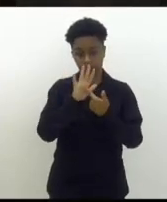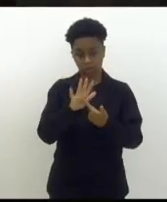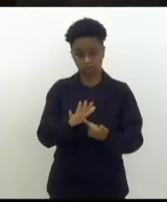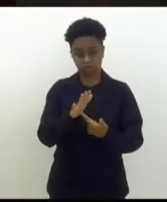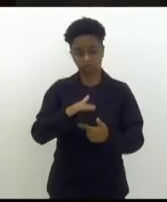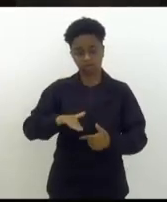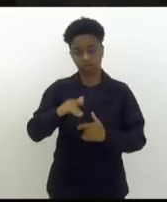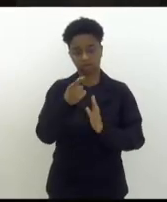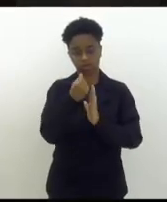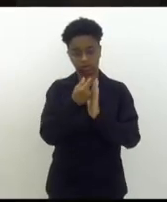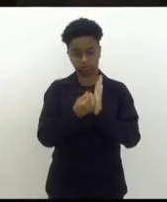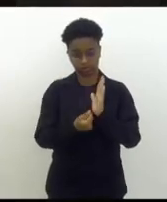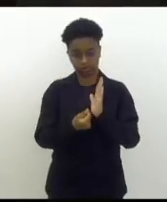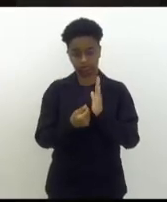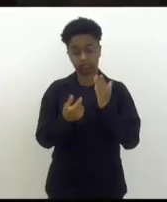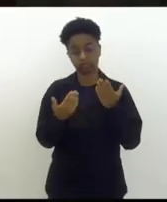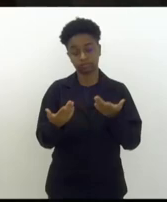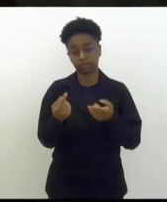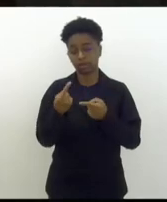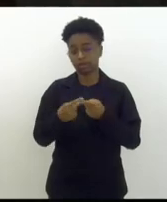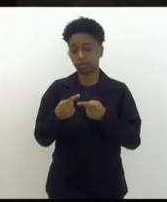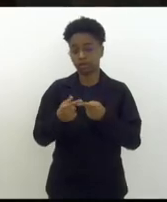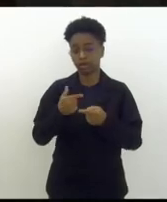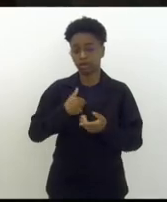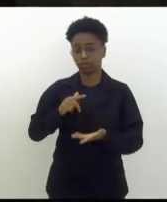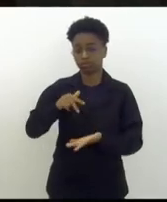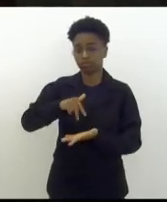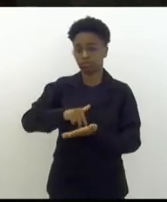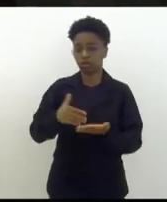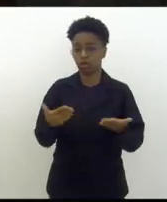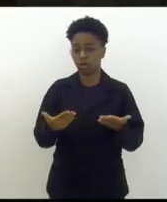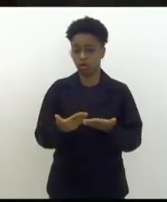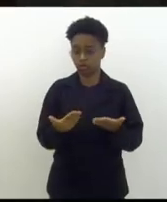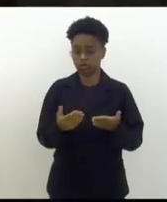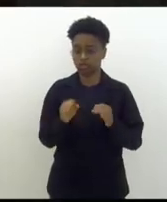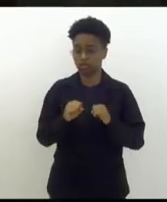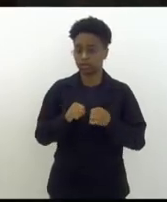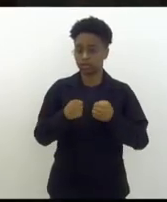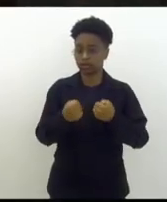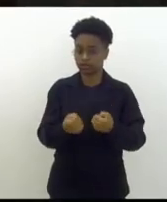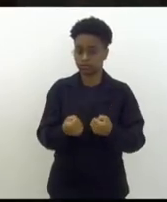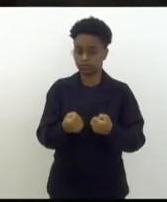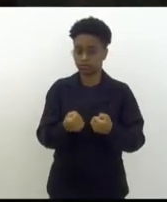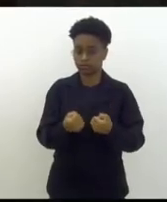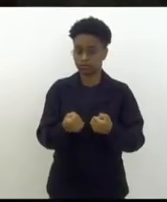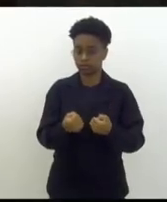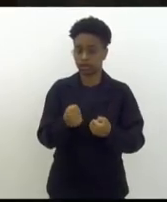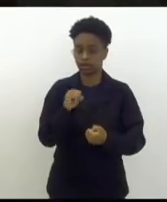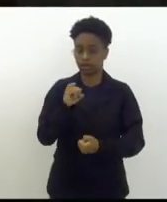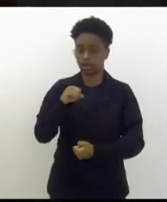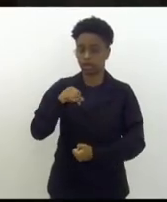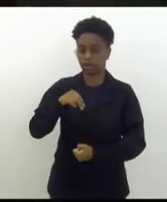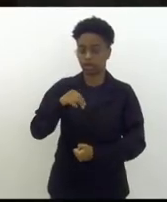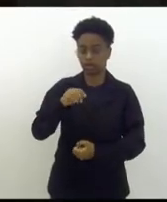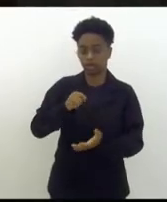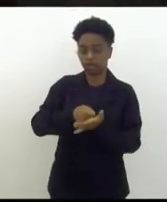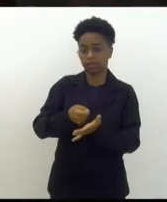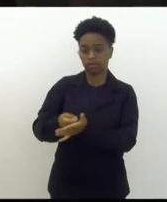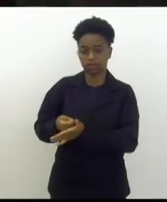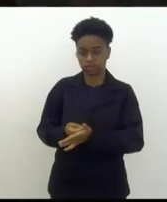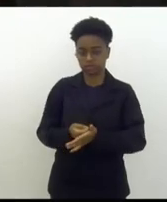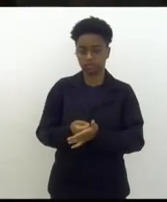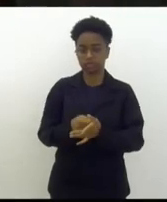orçamentária porque eu venho aqui hoje defender a impossividade a realização a